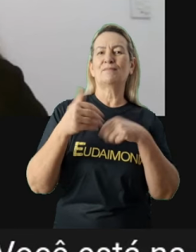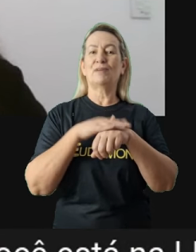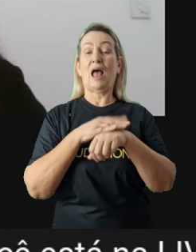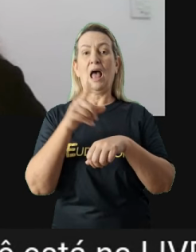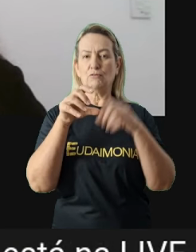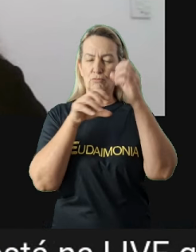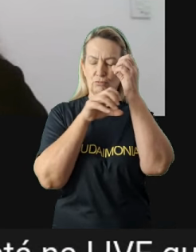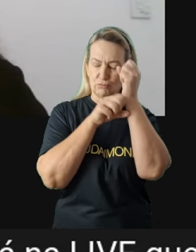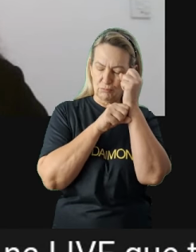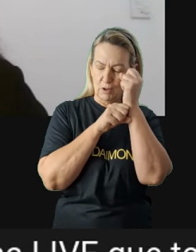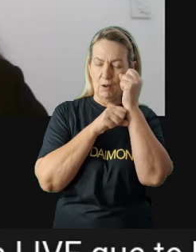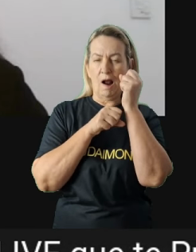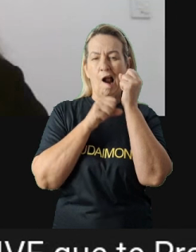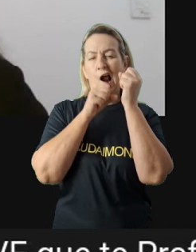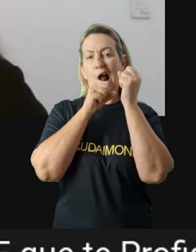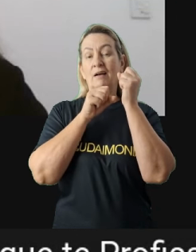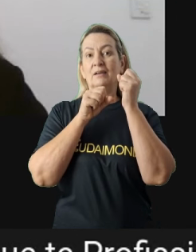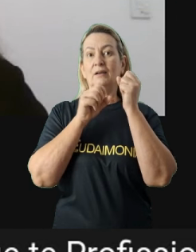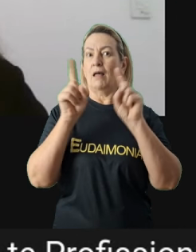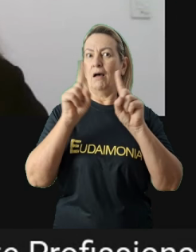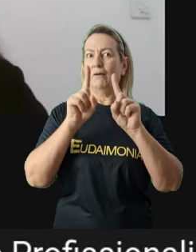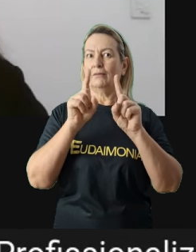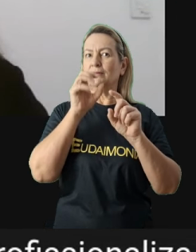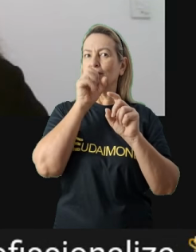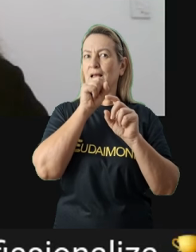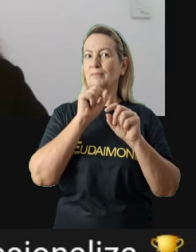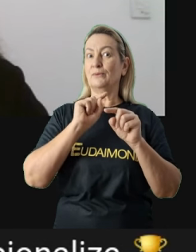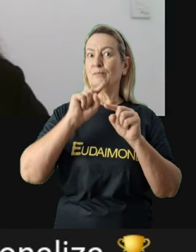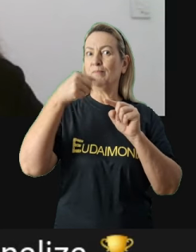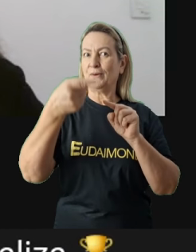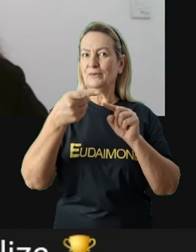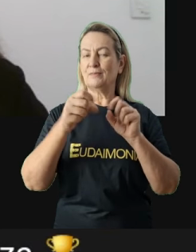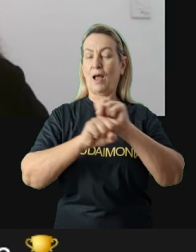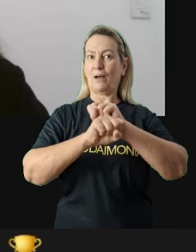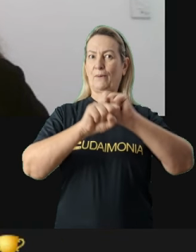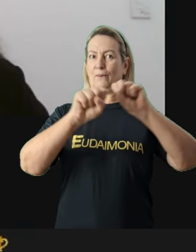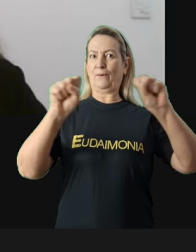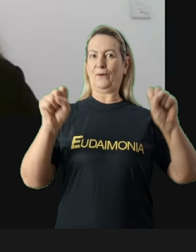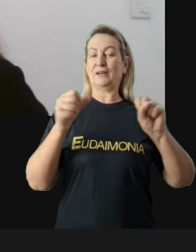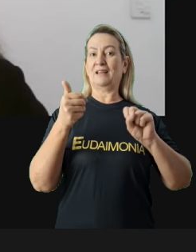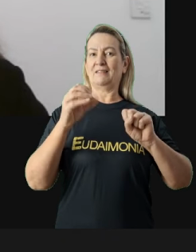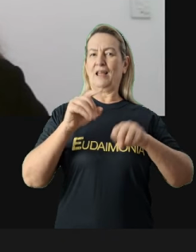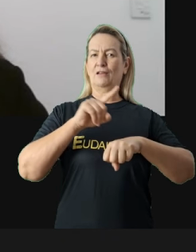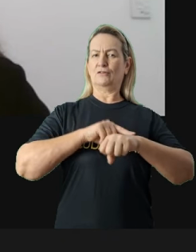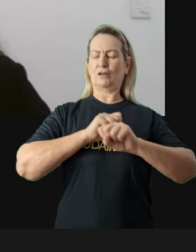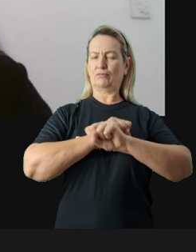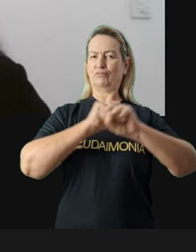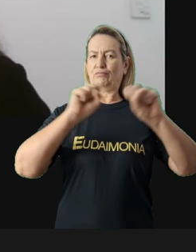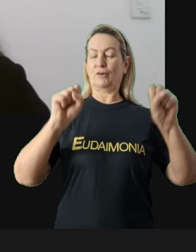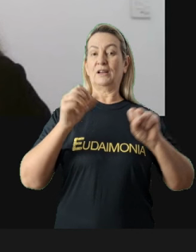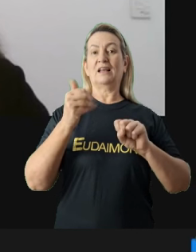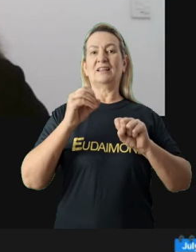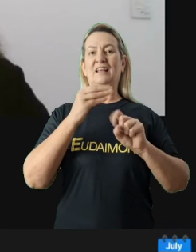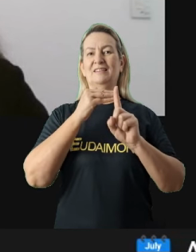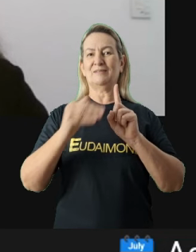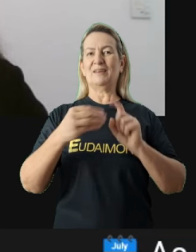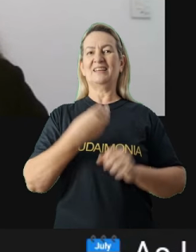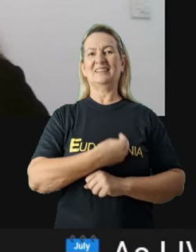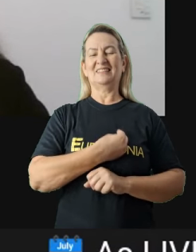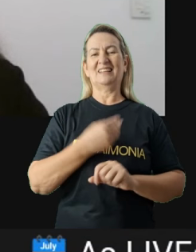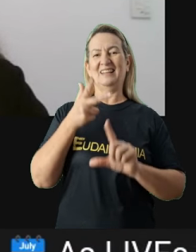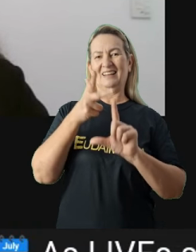estar aqui mandando teu abraço, podia estar aqui, né? Mas não, foi dormir até mais tarde. Então, sábado que vem, ó,